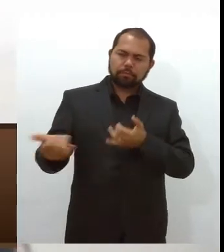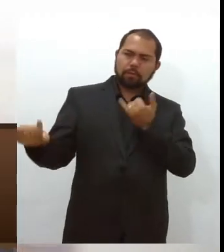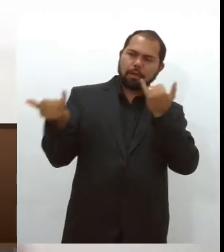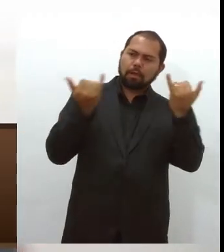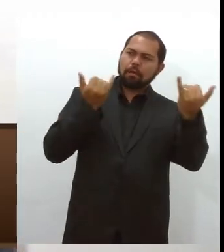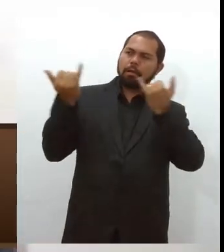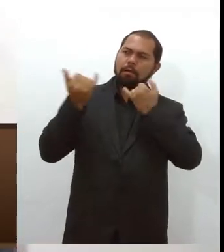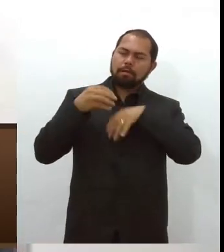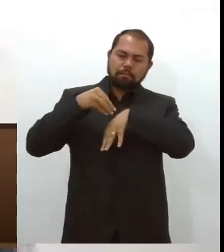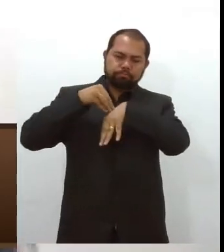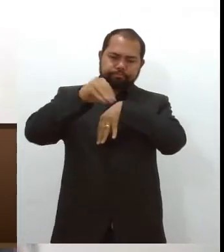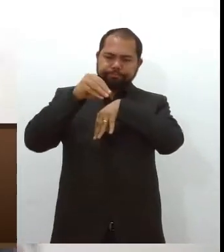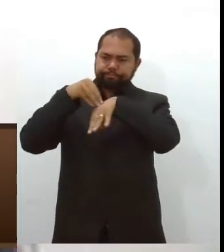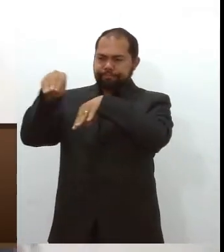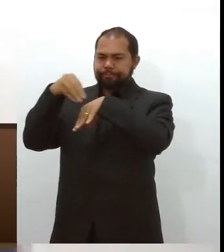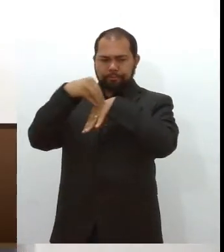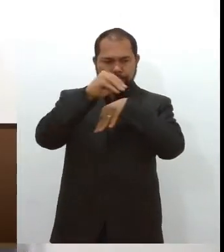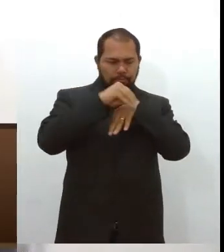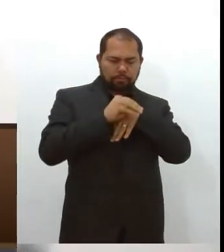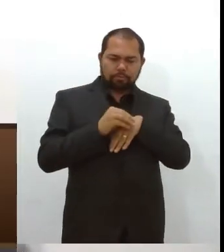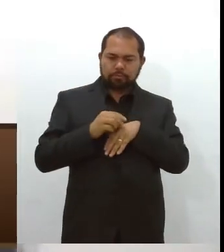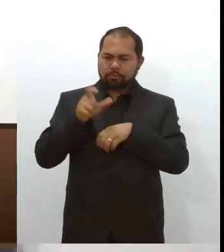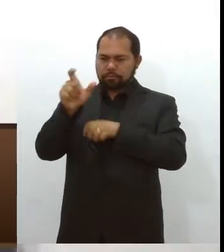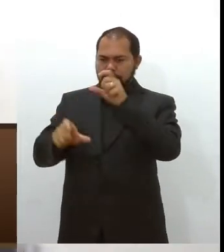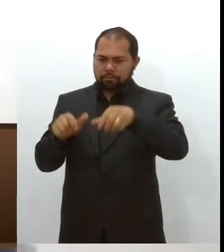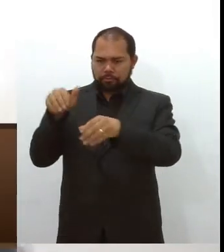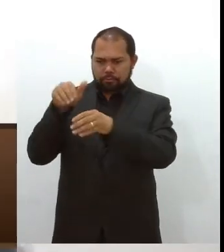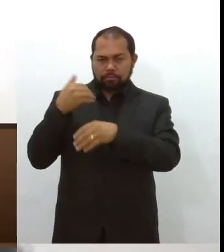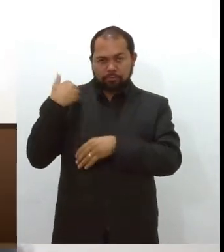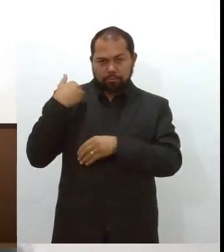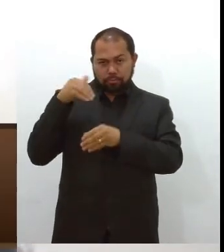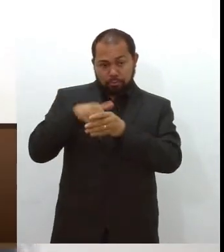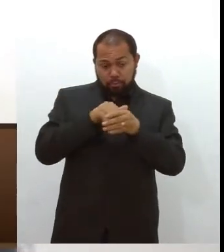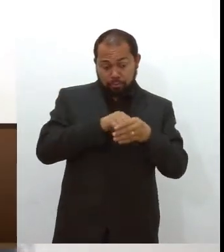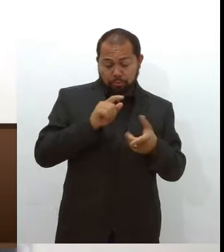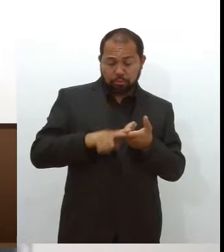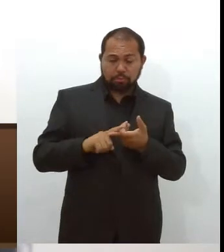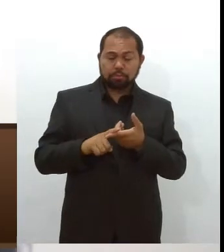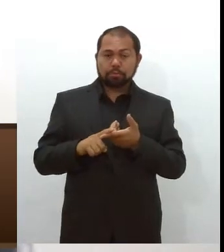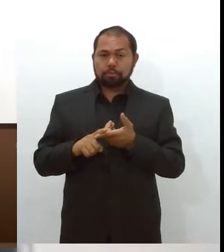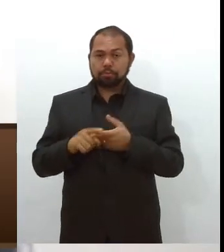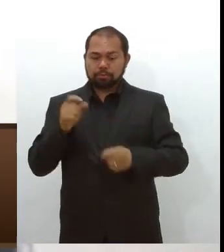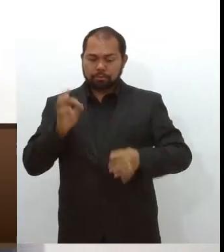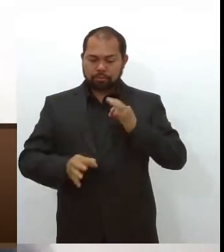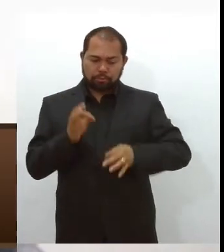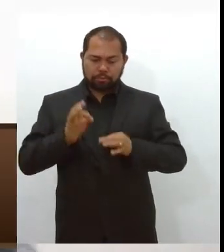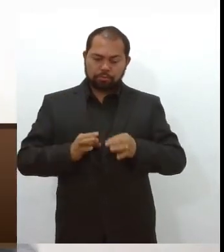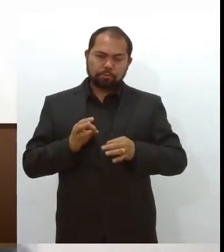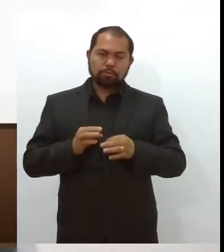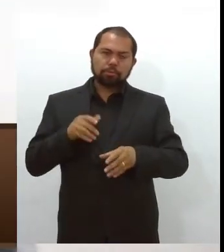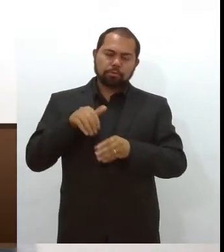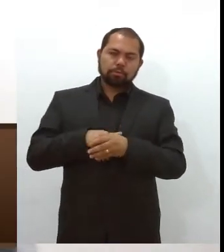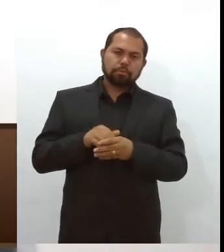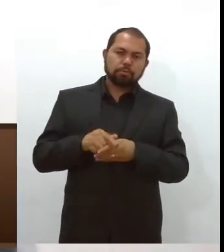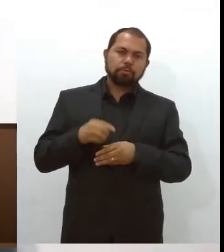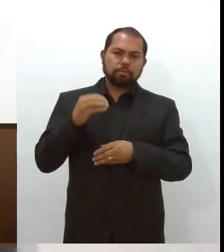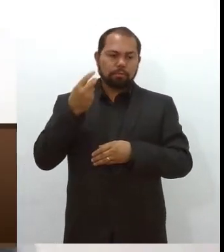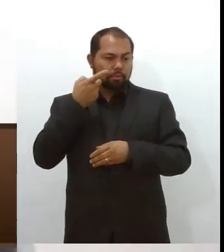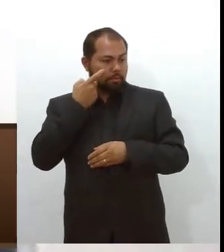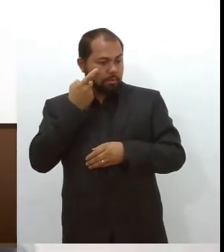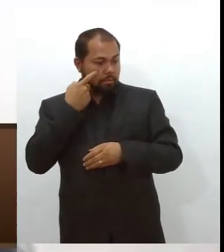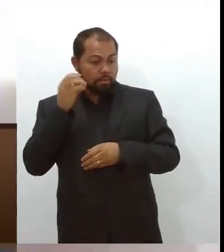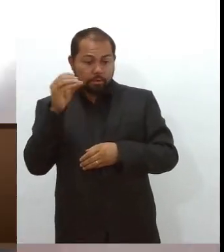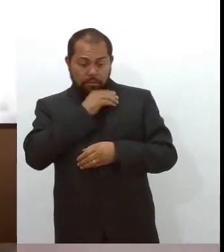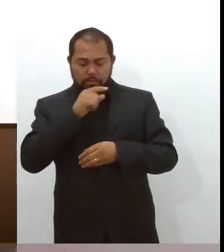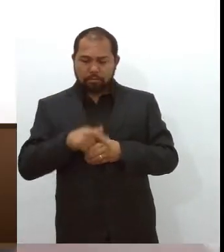pelos eleitores para a Justiça Eleitoral serão imediatamente checadas e divulgadas as